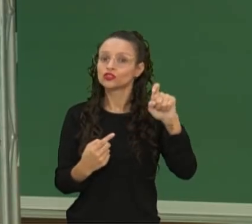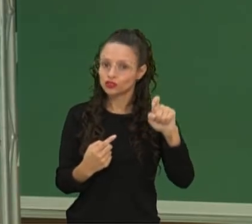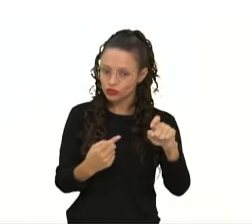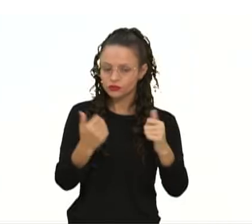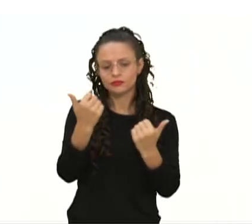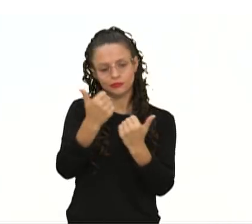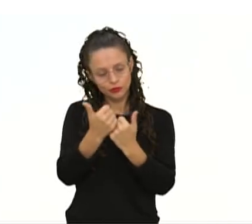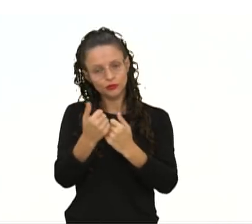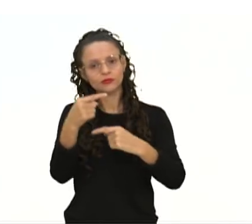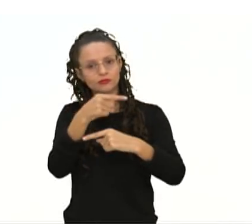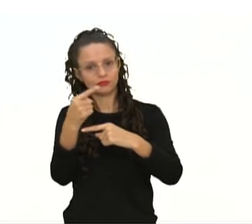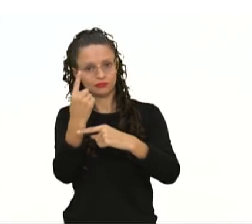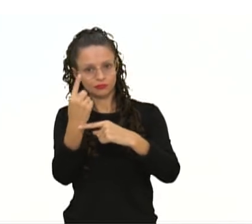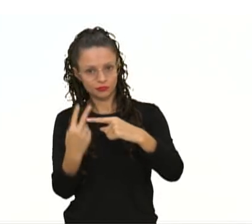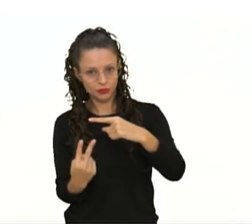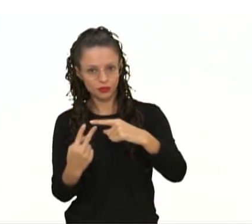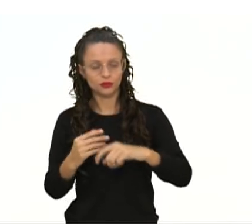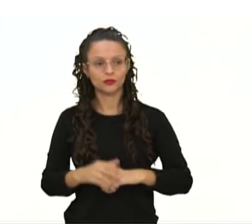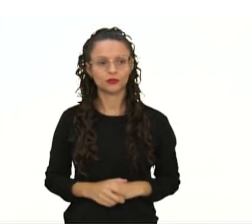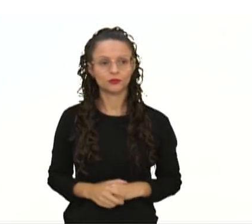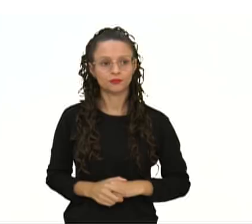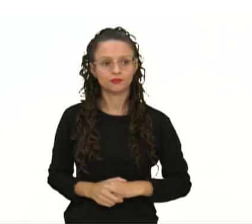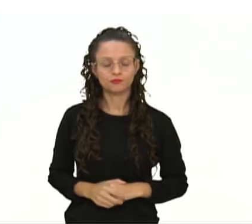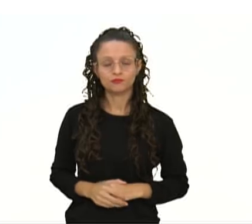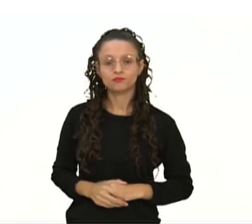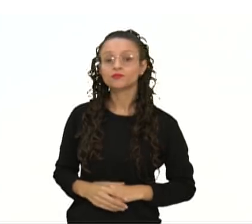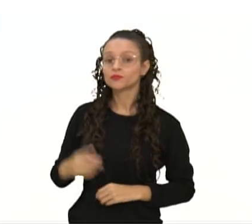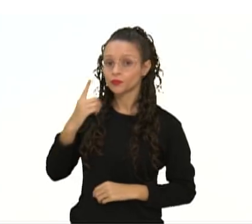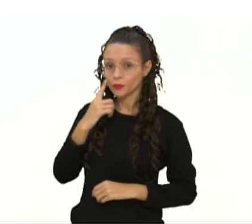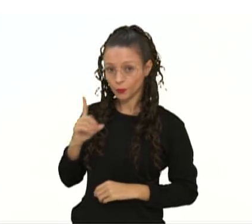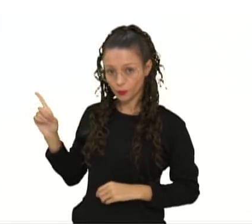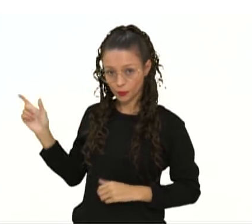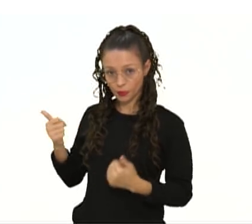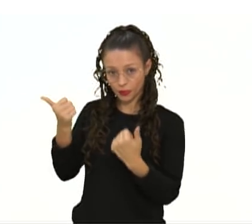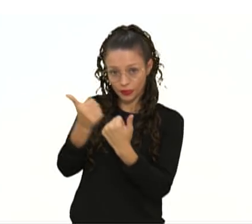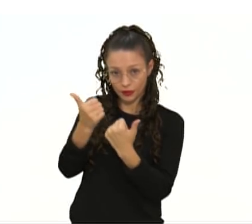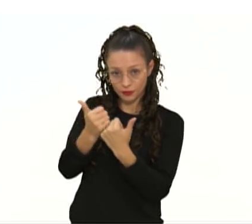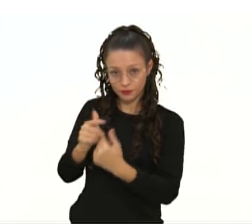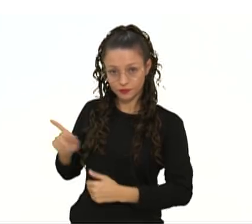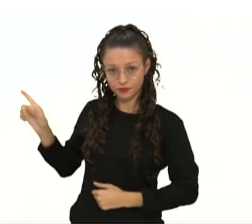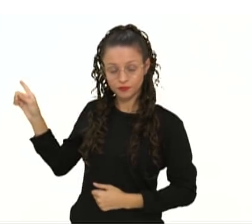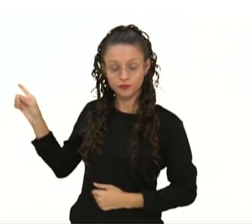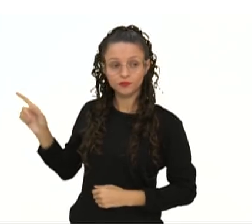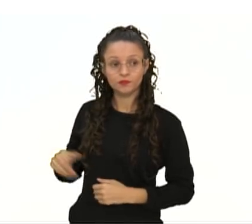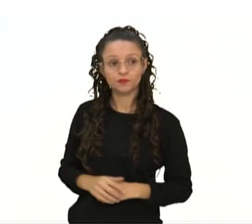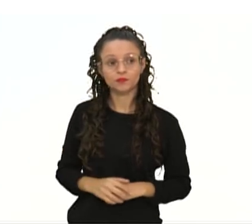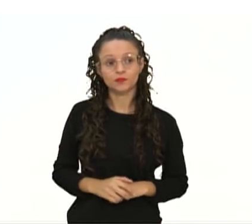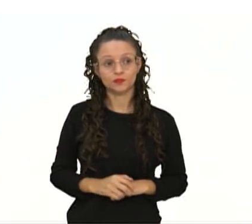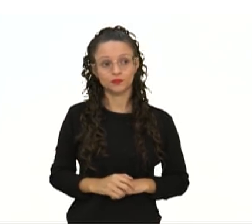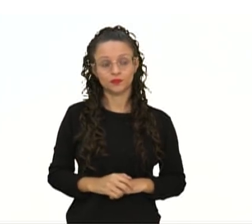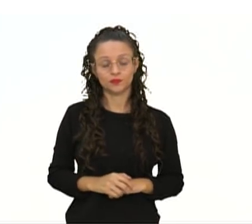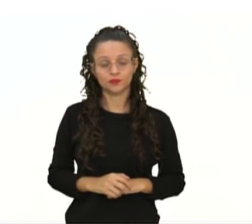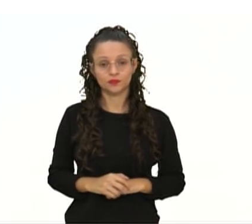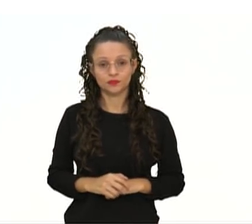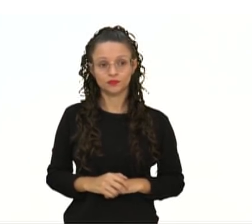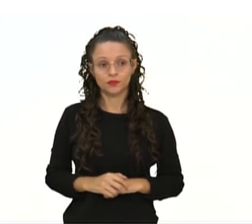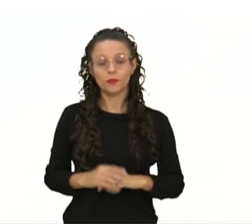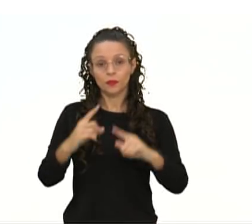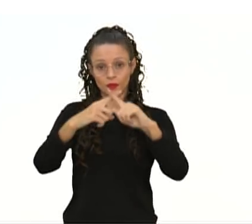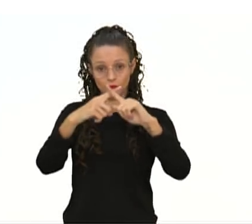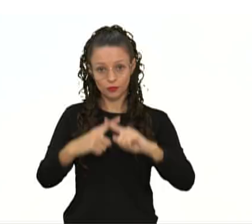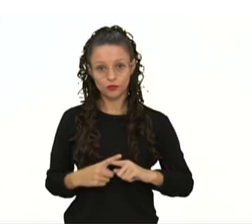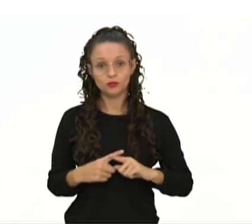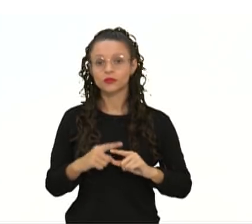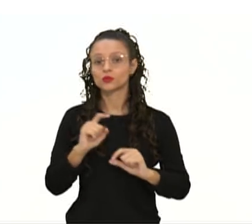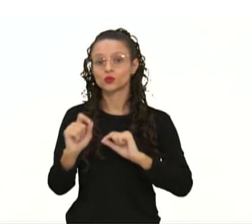menos meio. Substituindo o x por menos meio, né? A fração 1 meio, menos 1 meio, fazendo a multiplicação